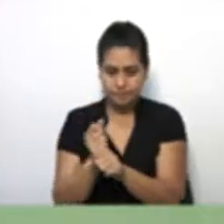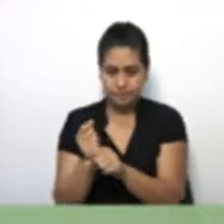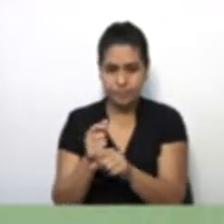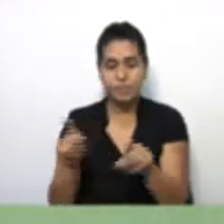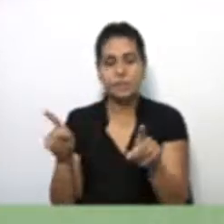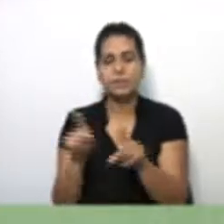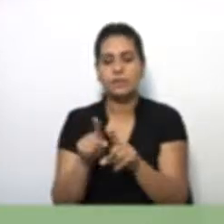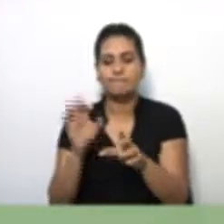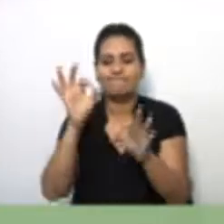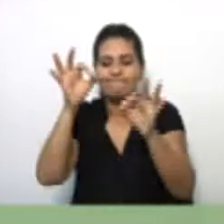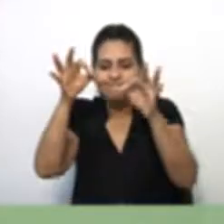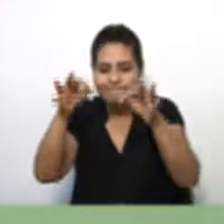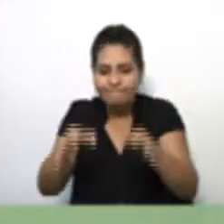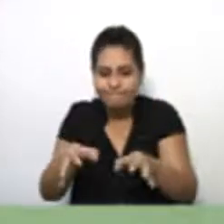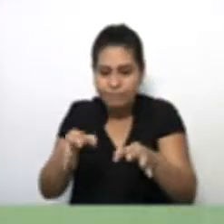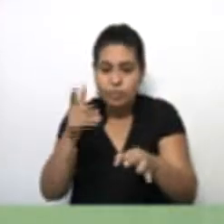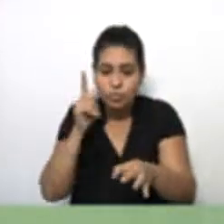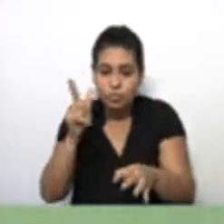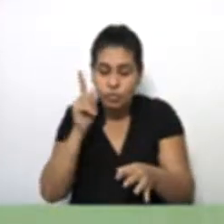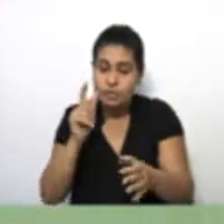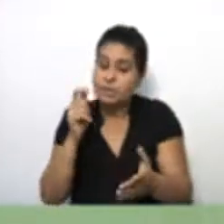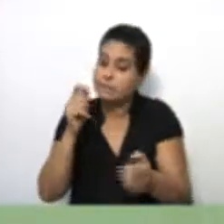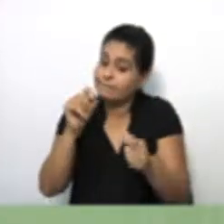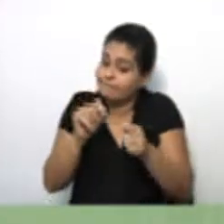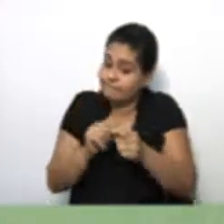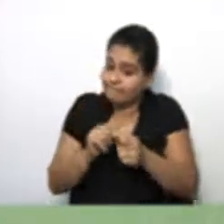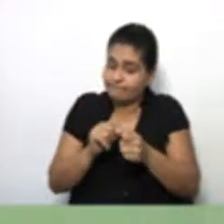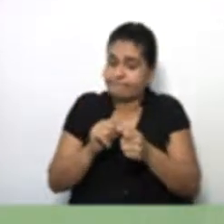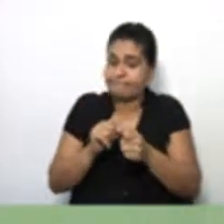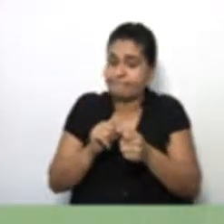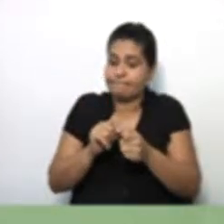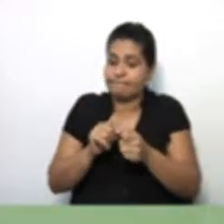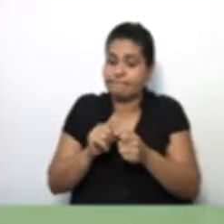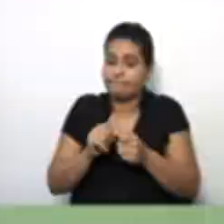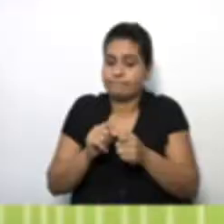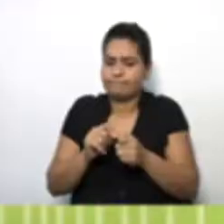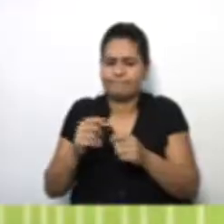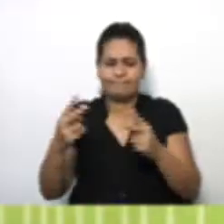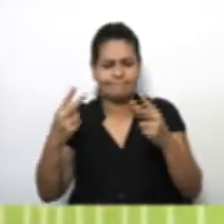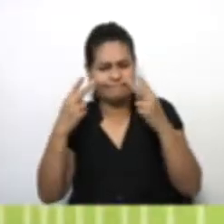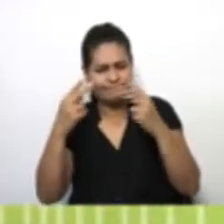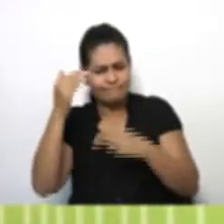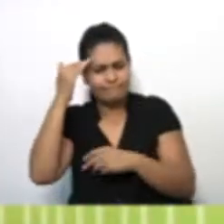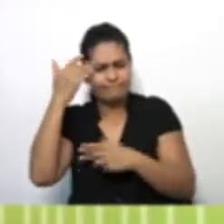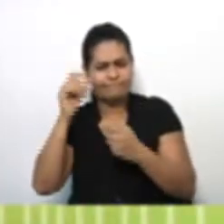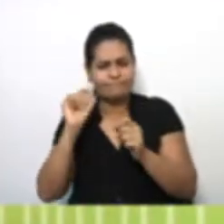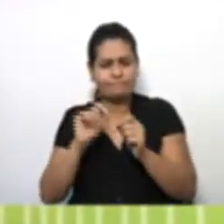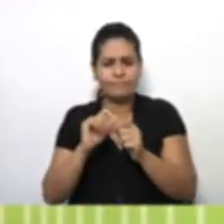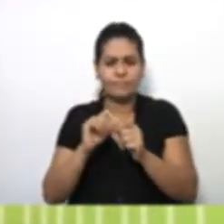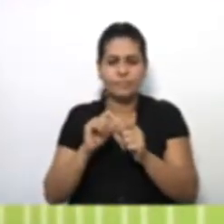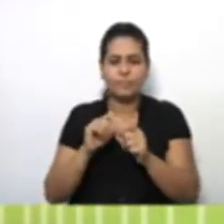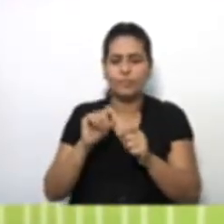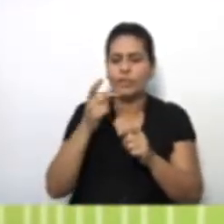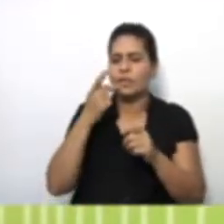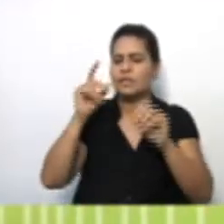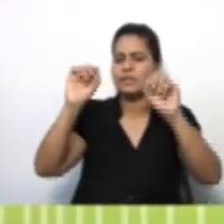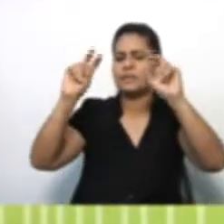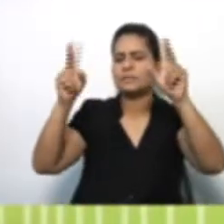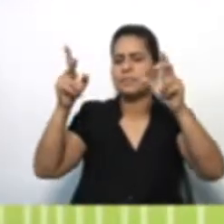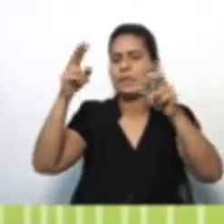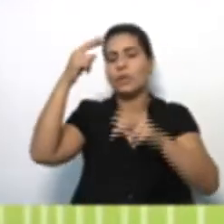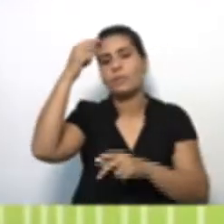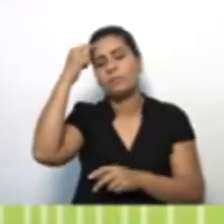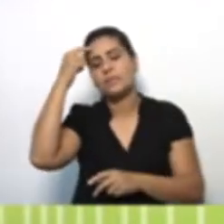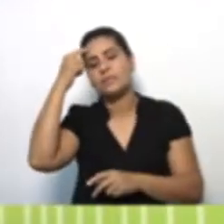E cumprimento deste orçamento. Volta aqui para mim, porque veja bem, você precisa entender o seguinte: quando ele fala nesse